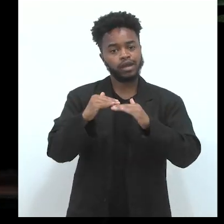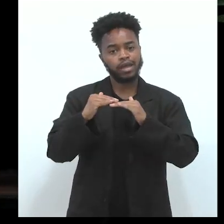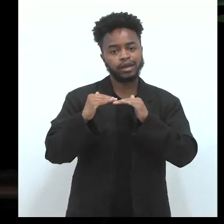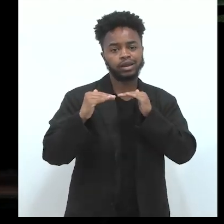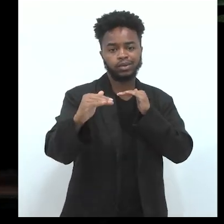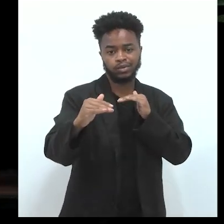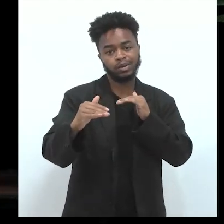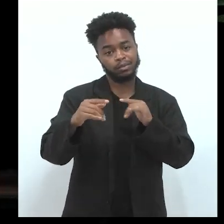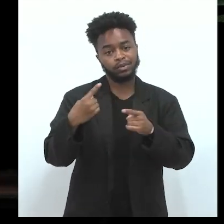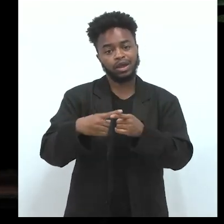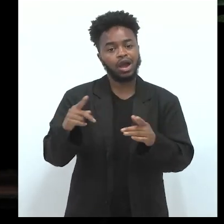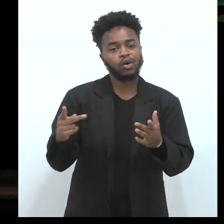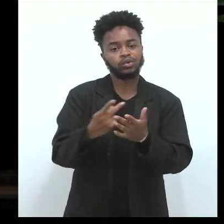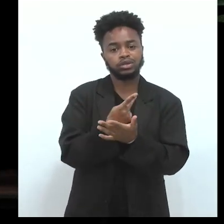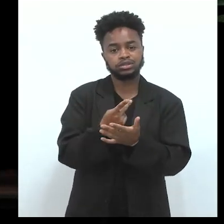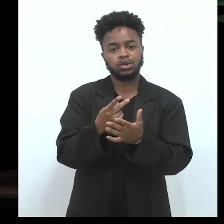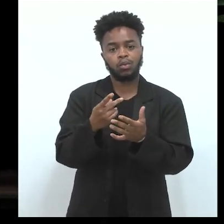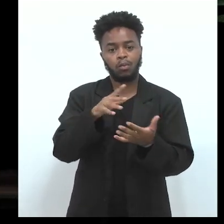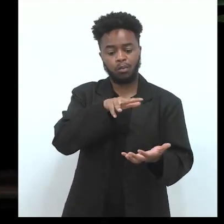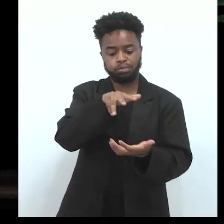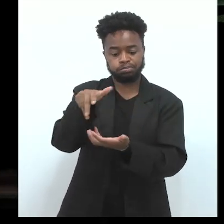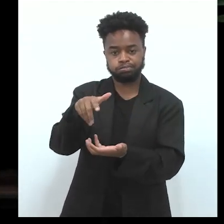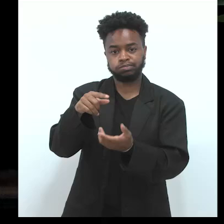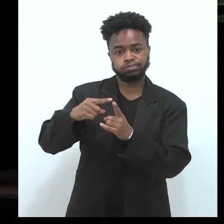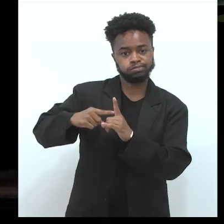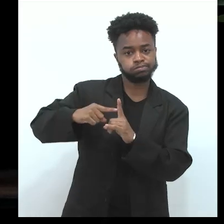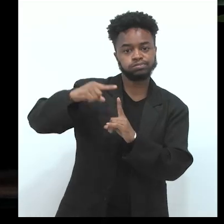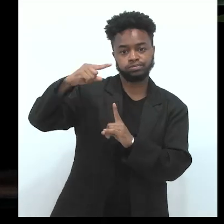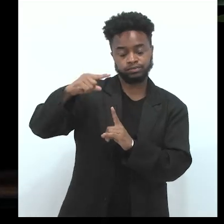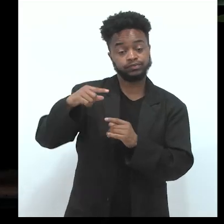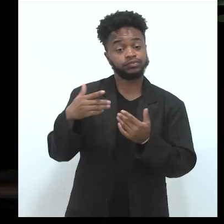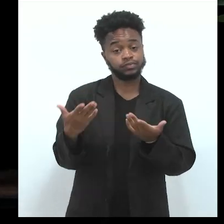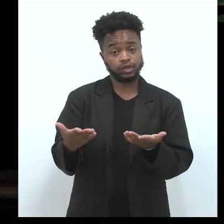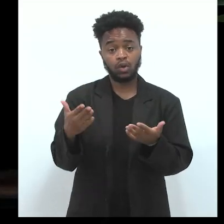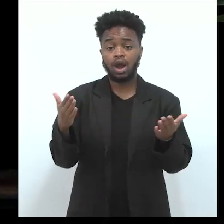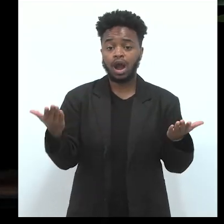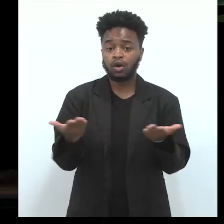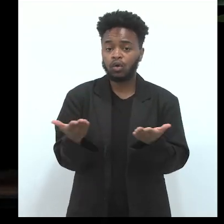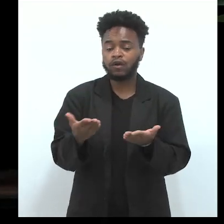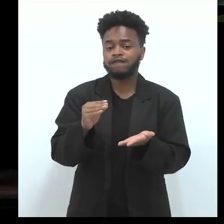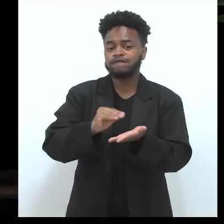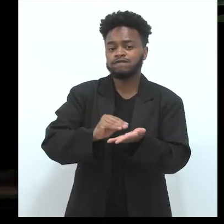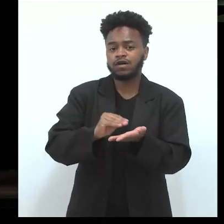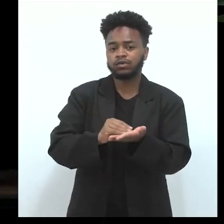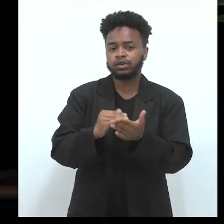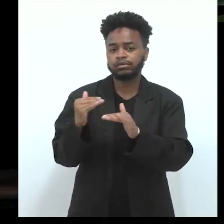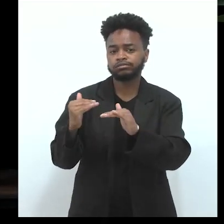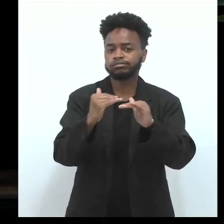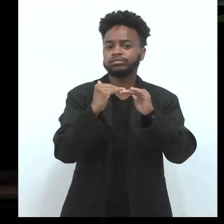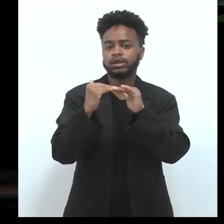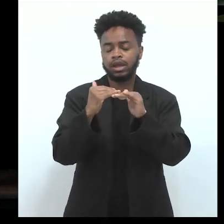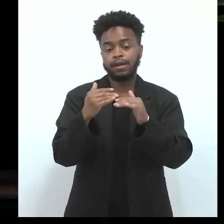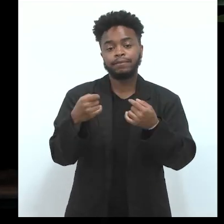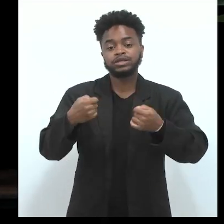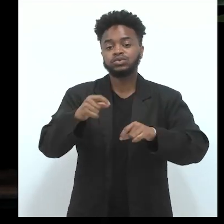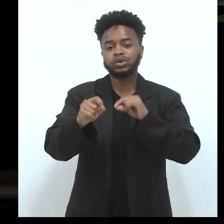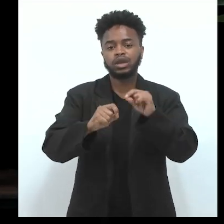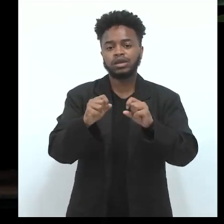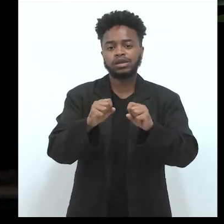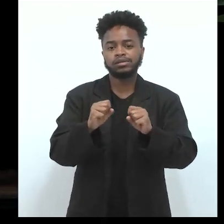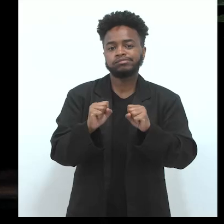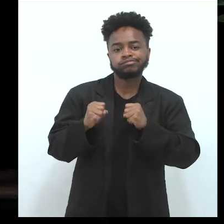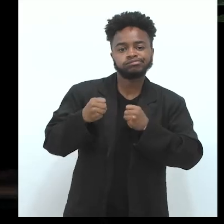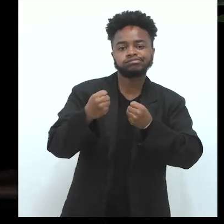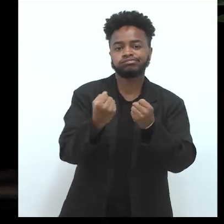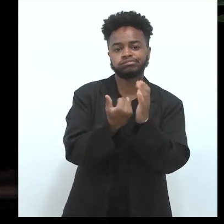foi tirado com esse aquecimento. Então, esse desequilíbrio que ele está sofrendo, para ele voltar ao equilíbrio, ele precisa